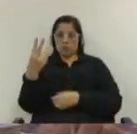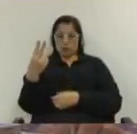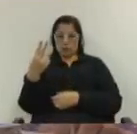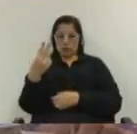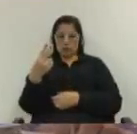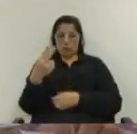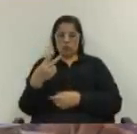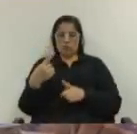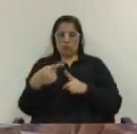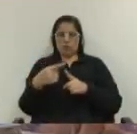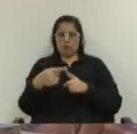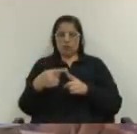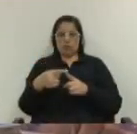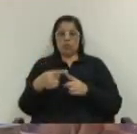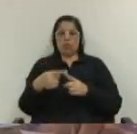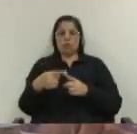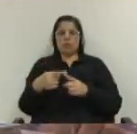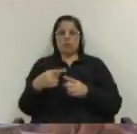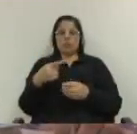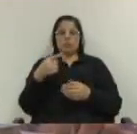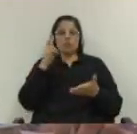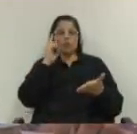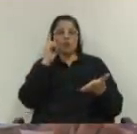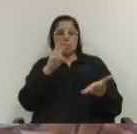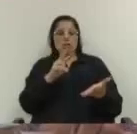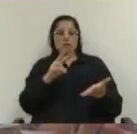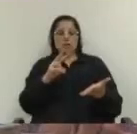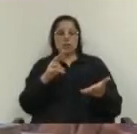1º, inciso 14 do Decreto-Lei